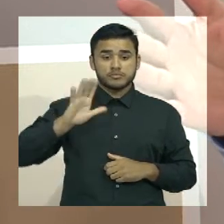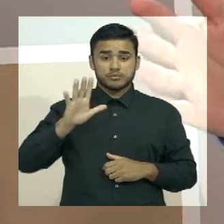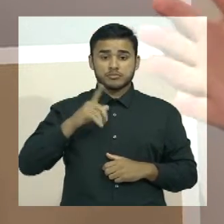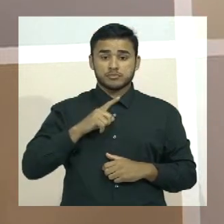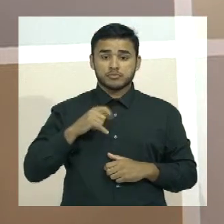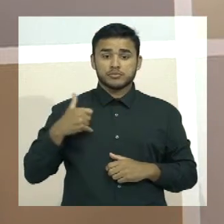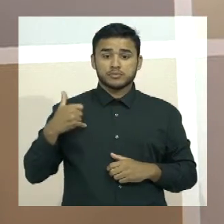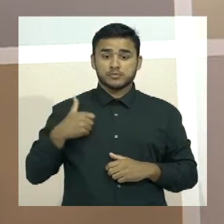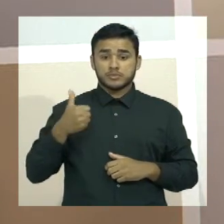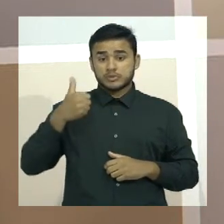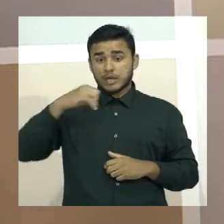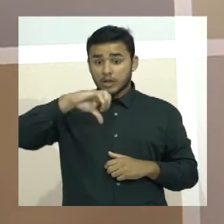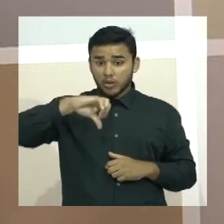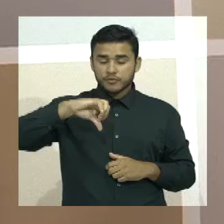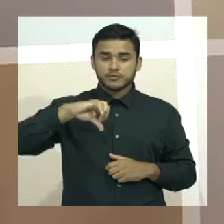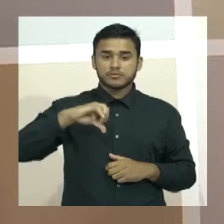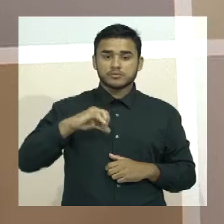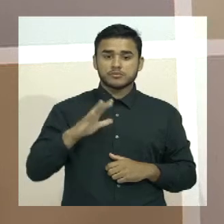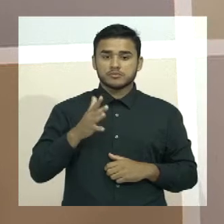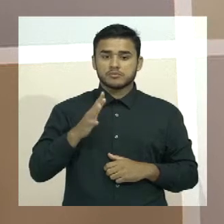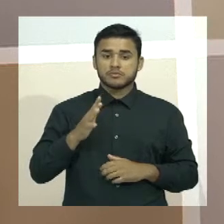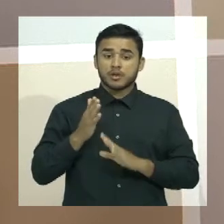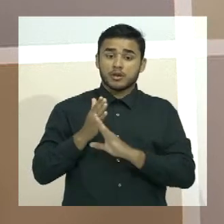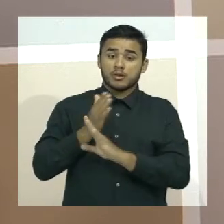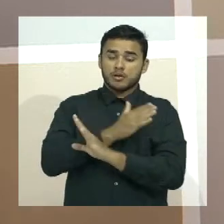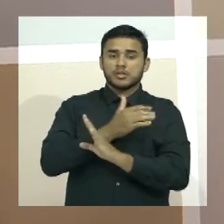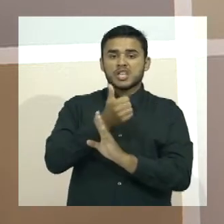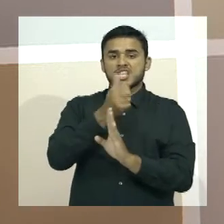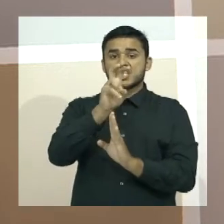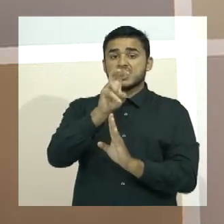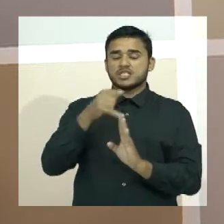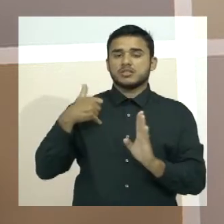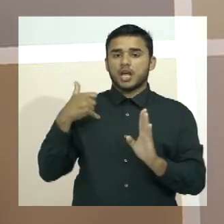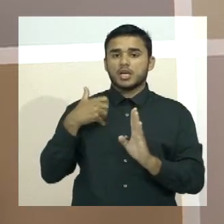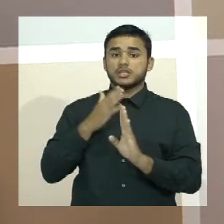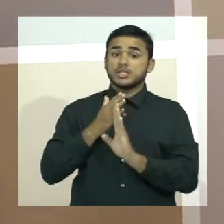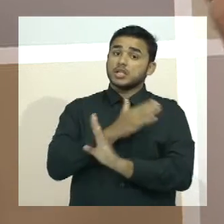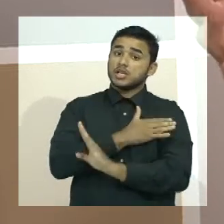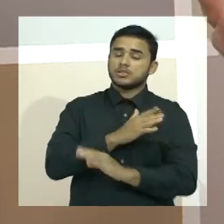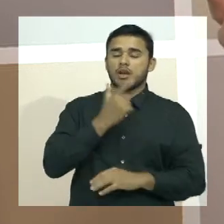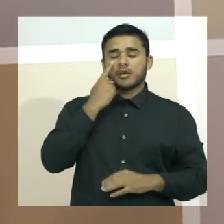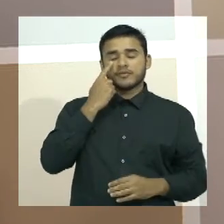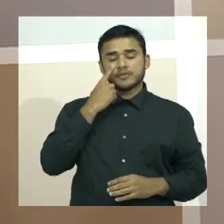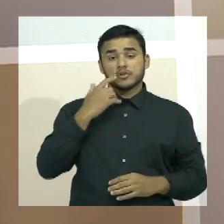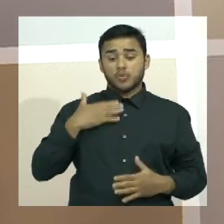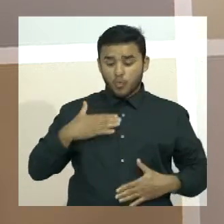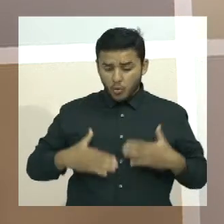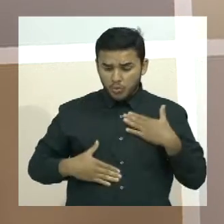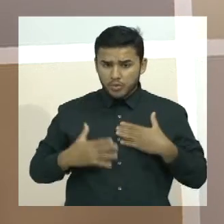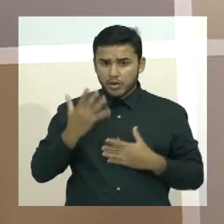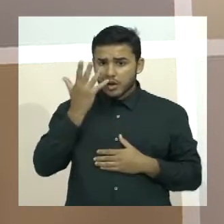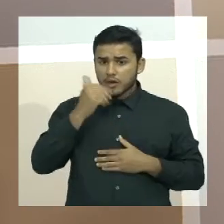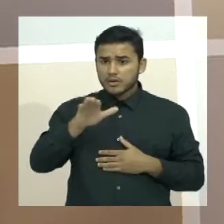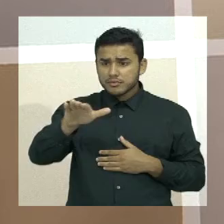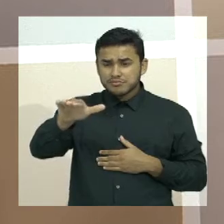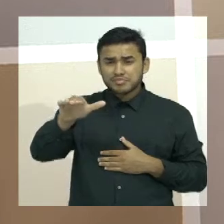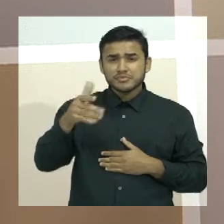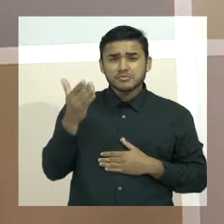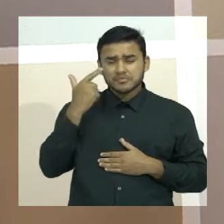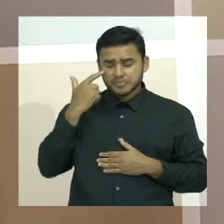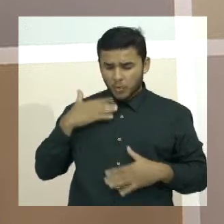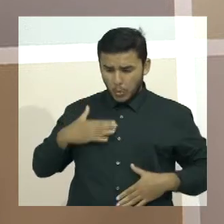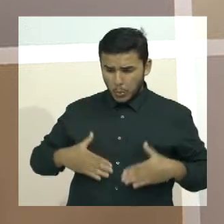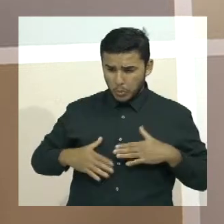idade. Mas o período mais crítico é antes dos 15. Então, o corpo daquela criança, daquela adolescente, não vai estar